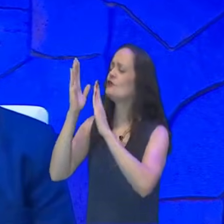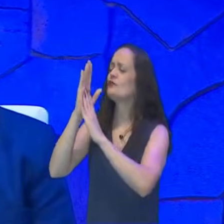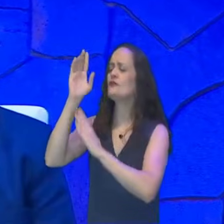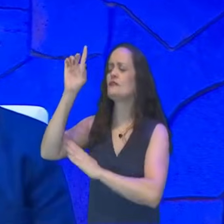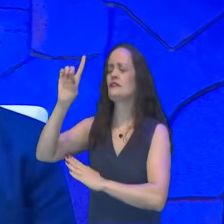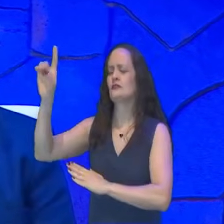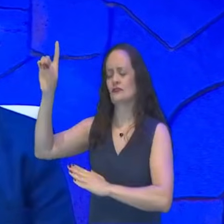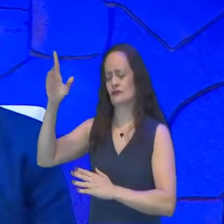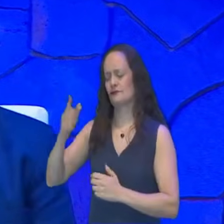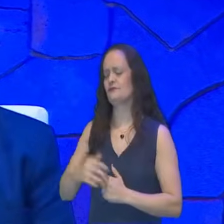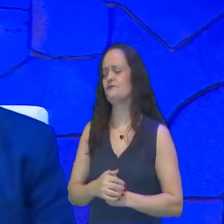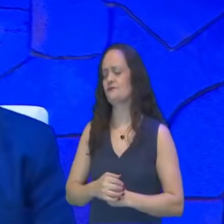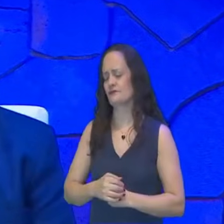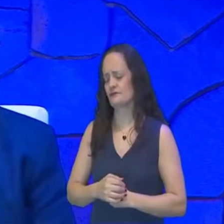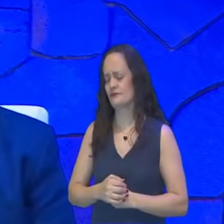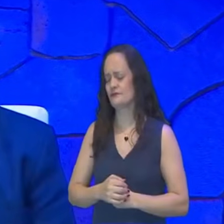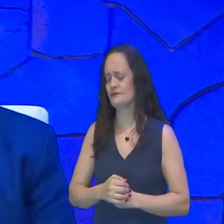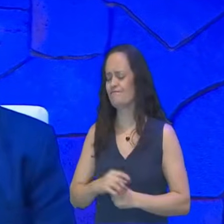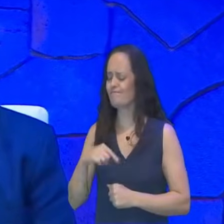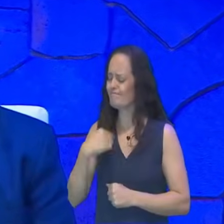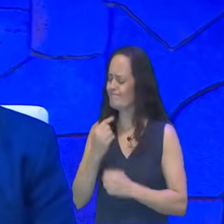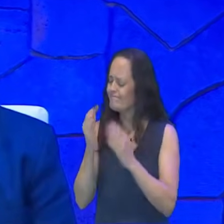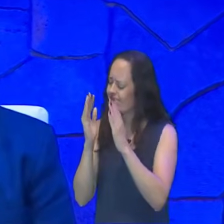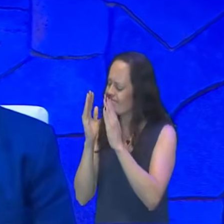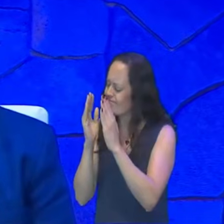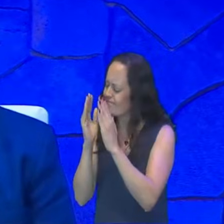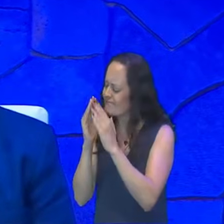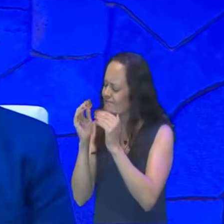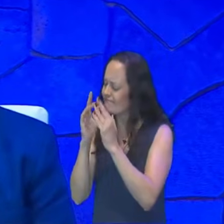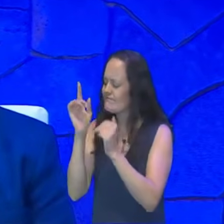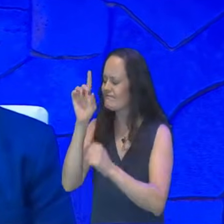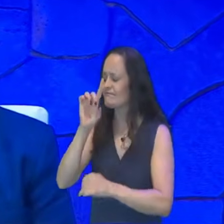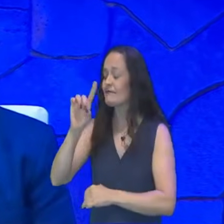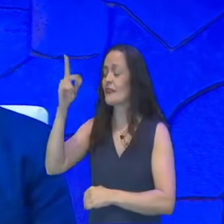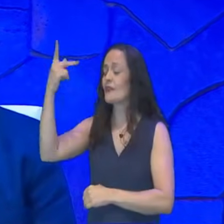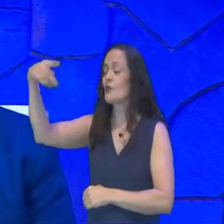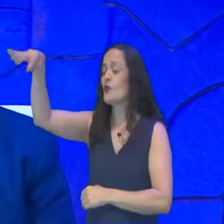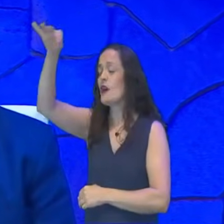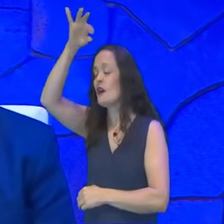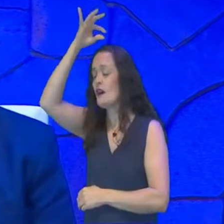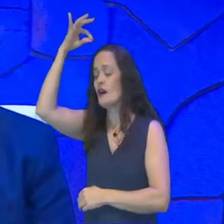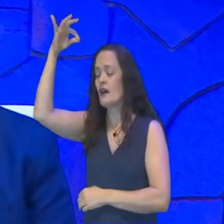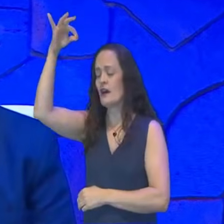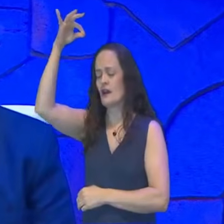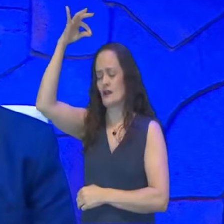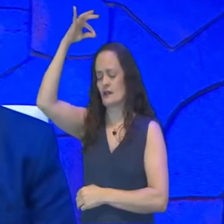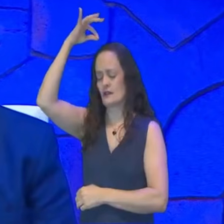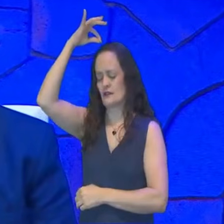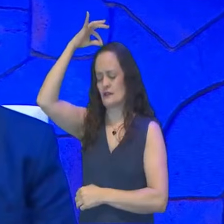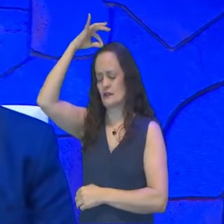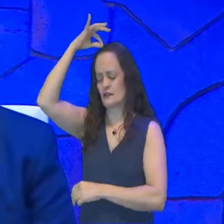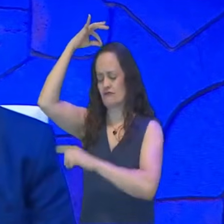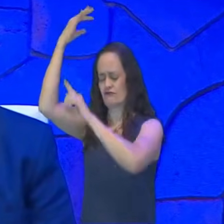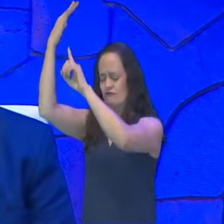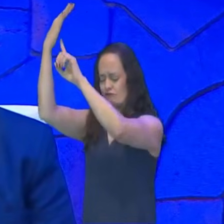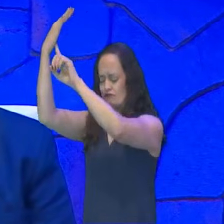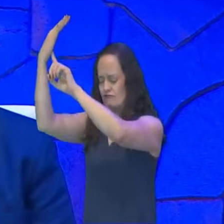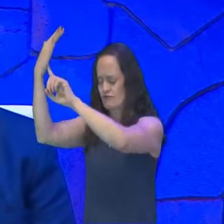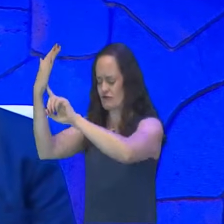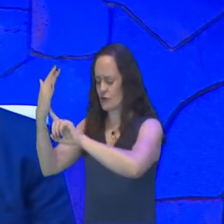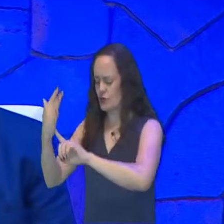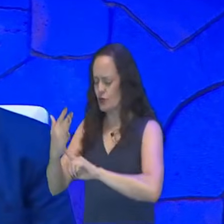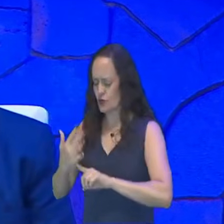Ti. E nós Te pedimos, ó Deus, que o Seu Espírito Santo revele-se a nós por meio da